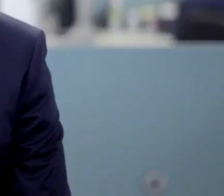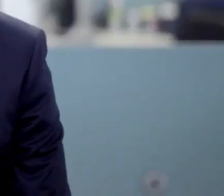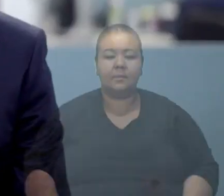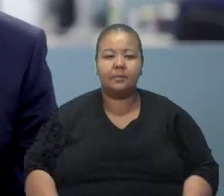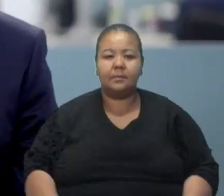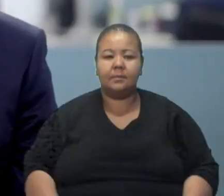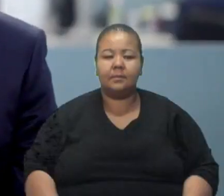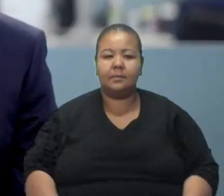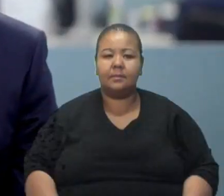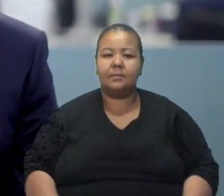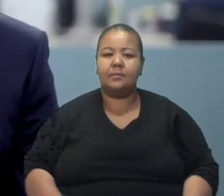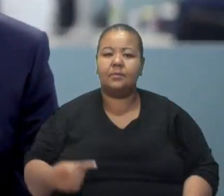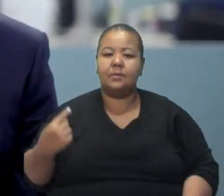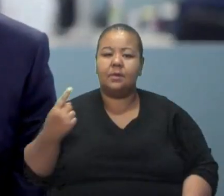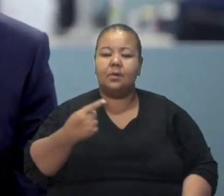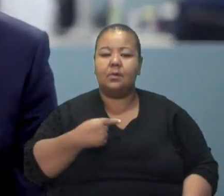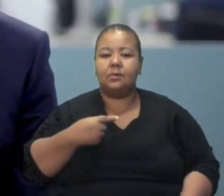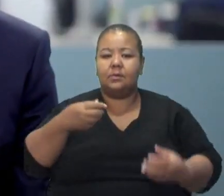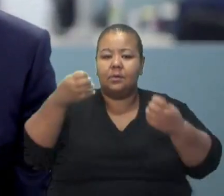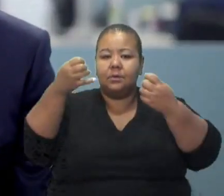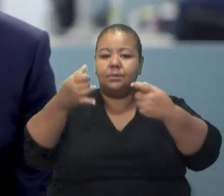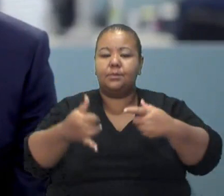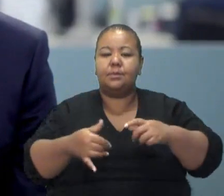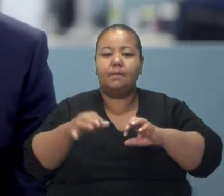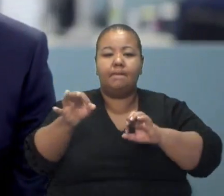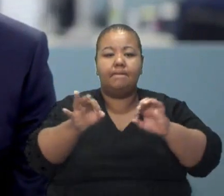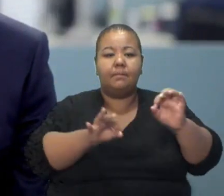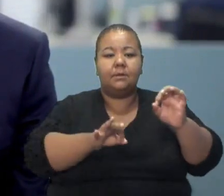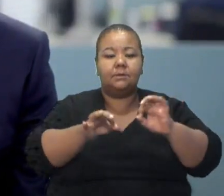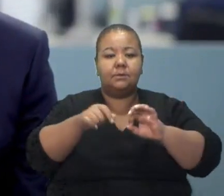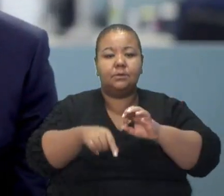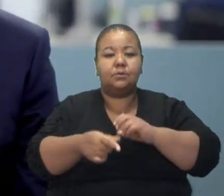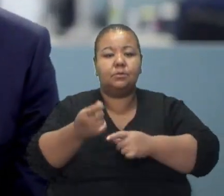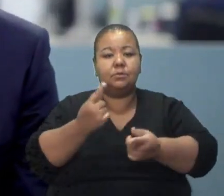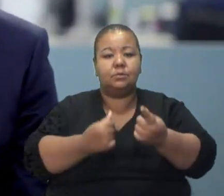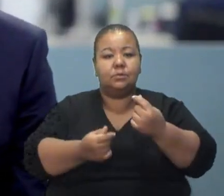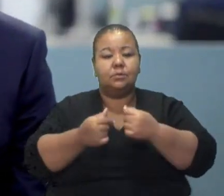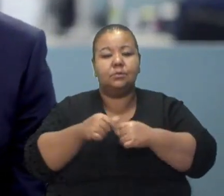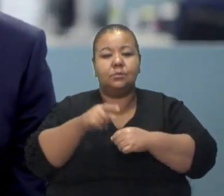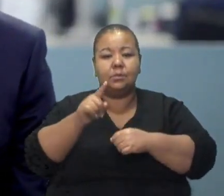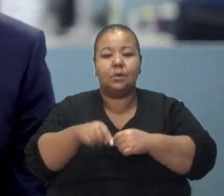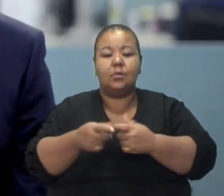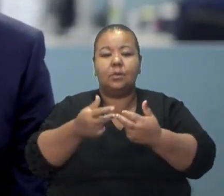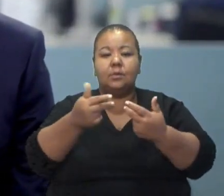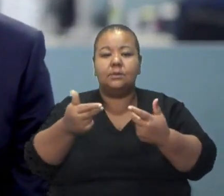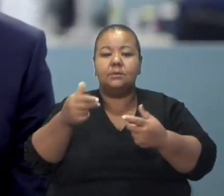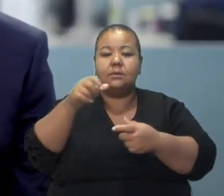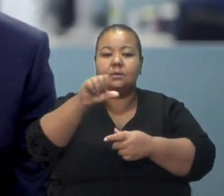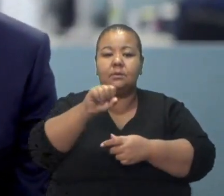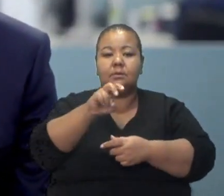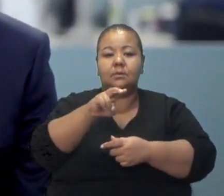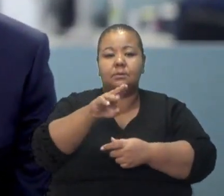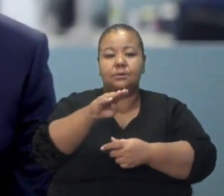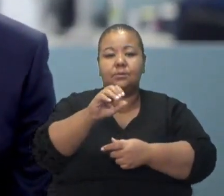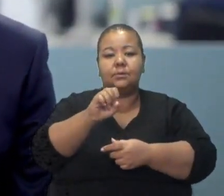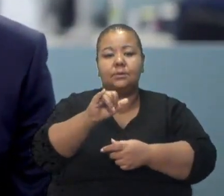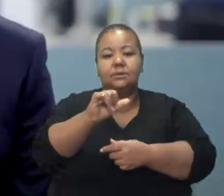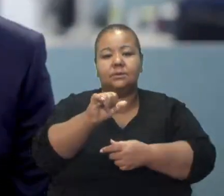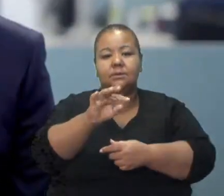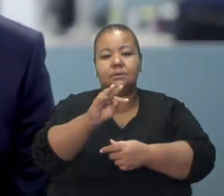Quando nós falamos em planejamento de um negócio, uma das coisas que são um dos seus subsistemas é o processo